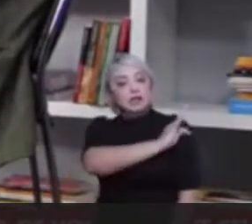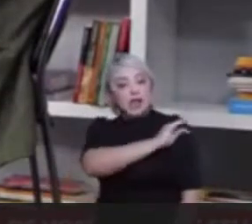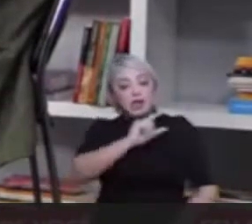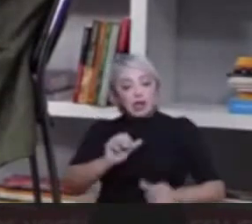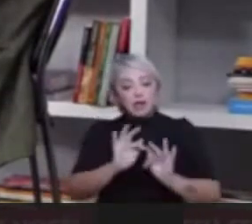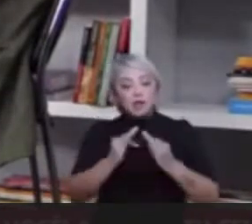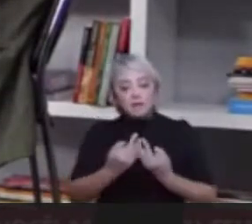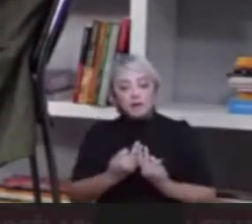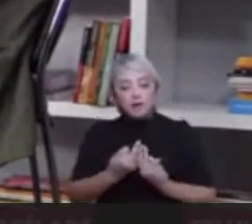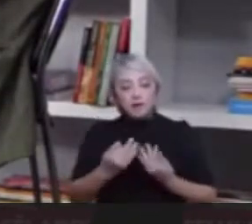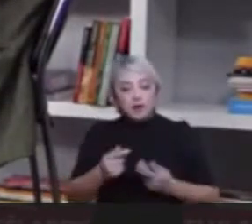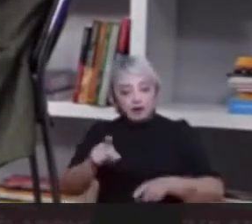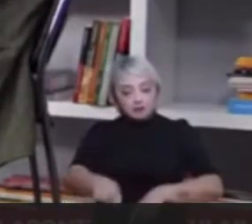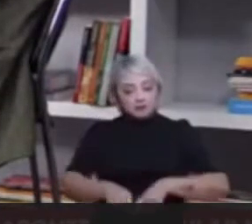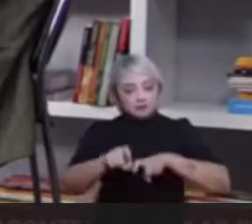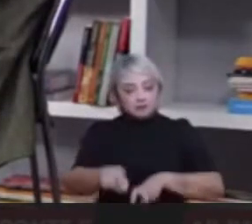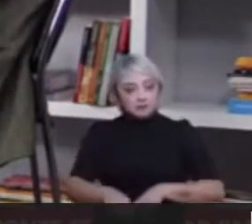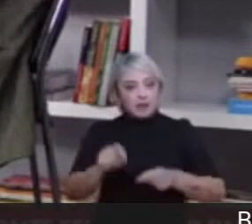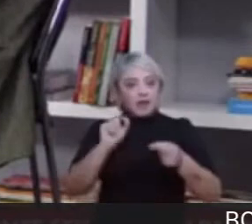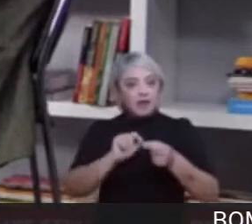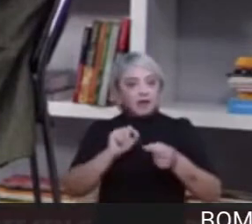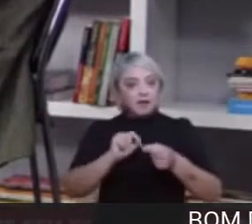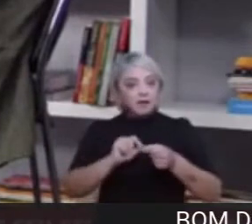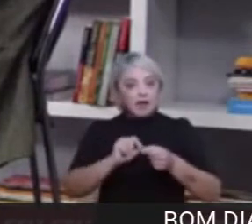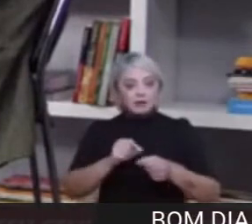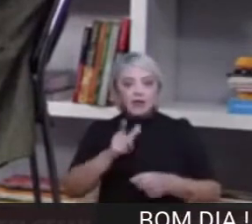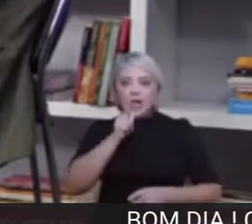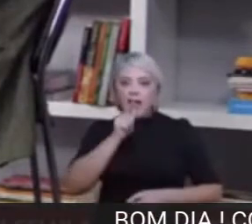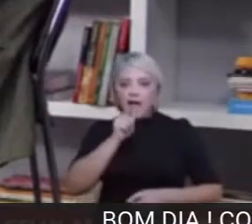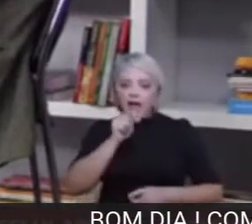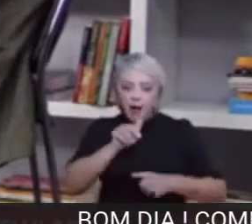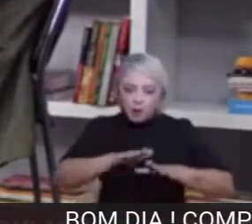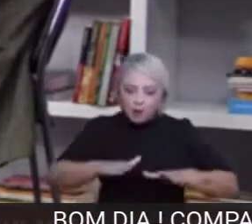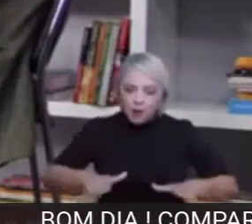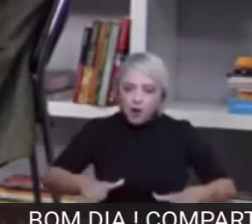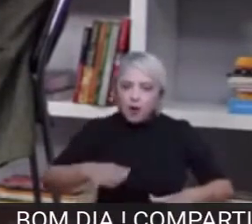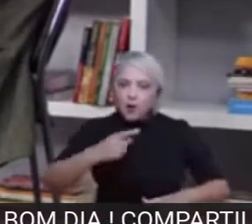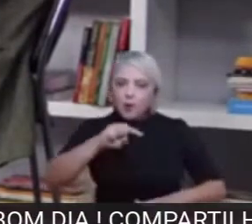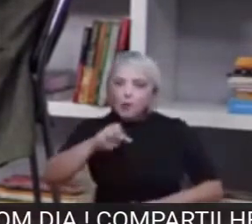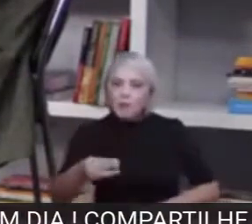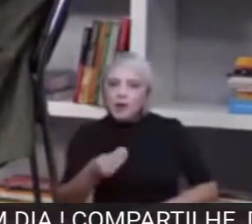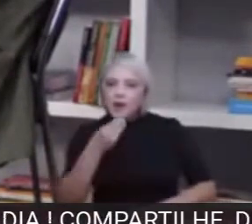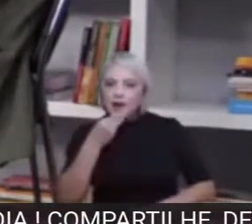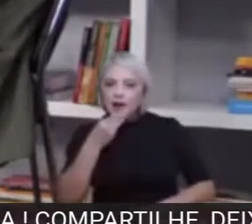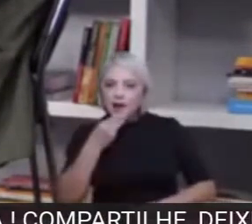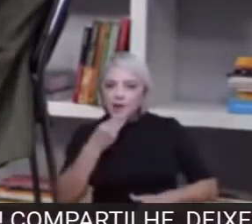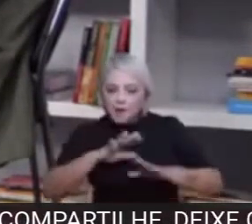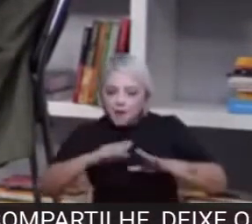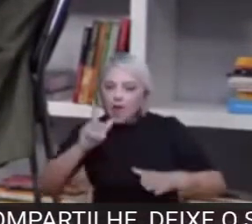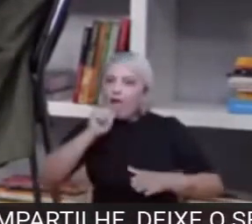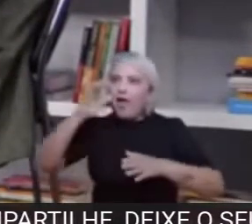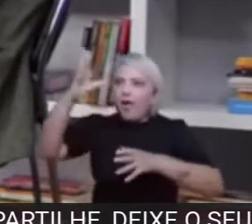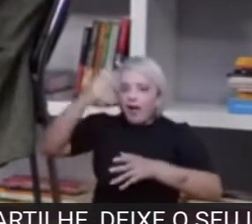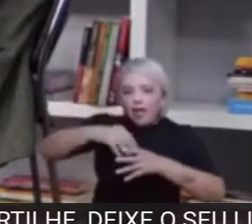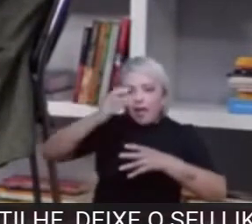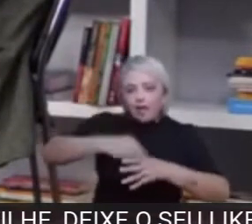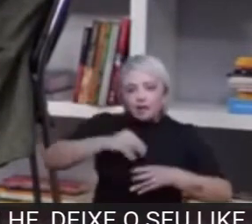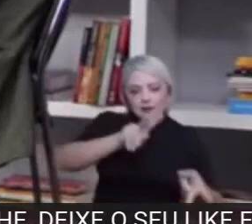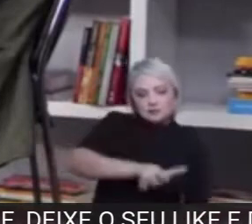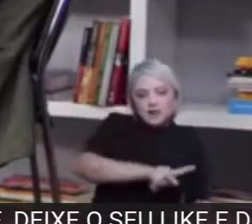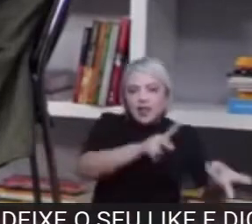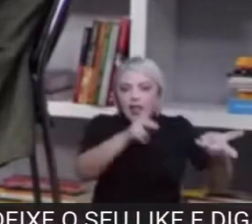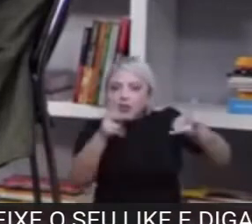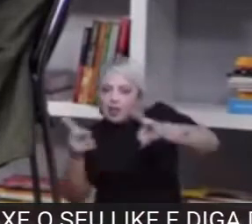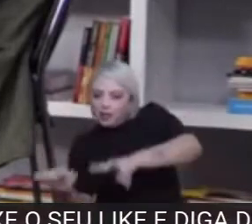Você fazer as cisternas, 1 milhão e 400 mil cisternas feitas no governo do PT, fazer a transposição do São Francisco, que ainda